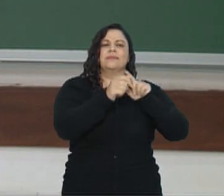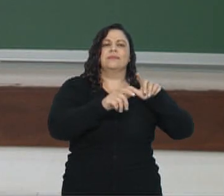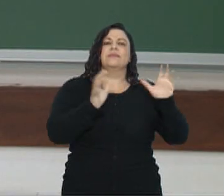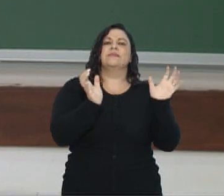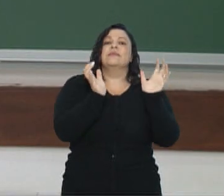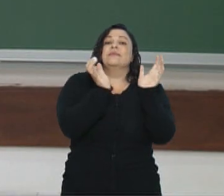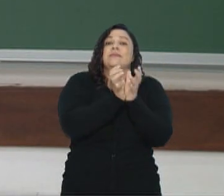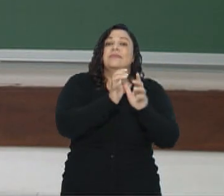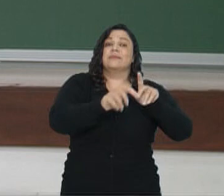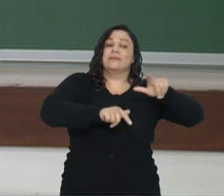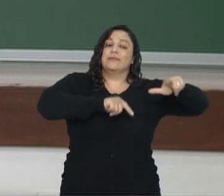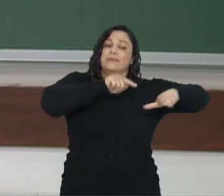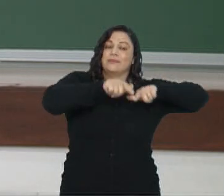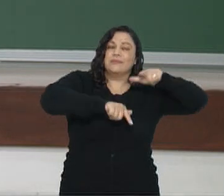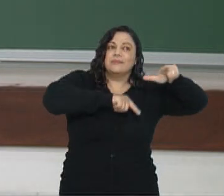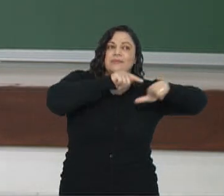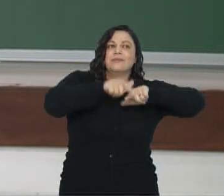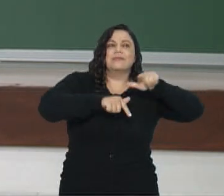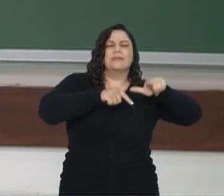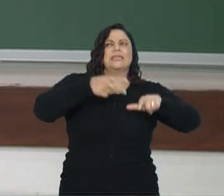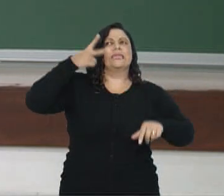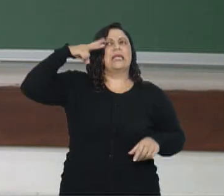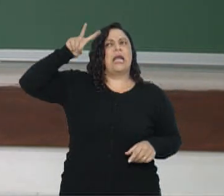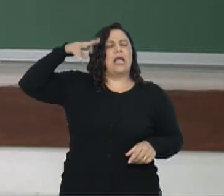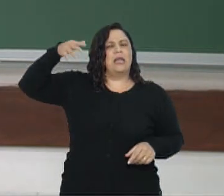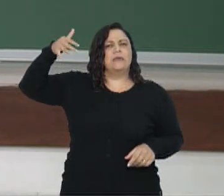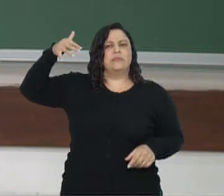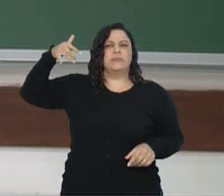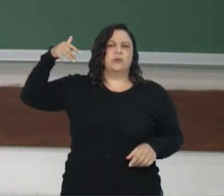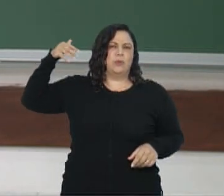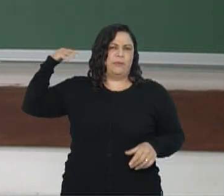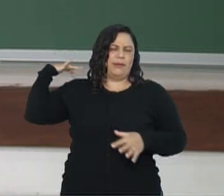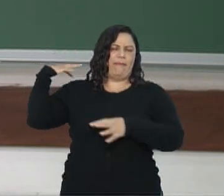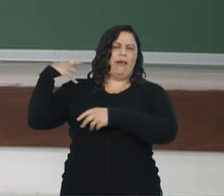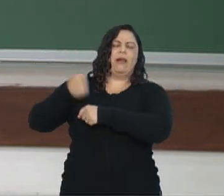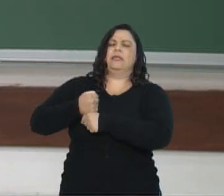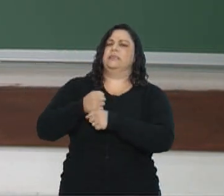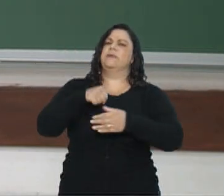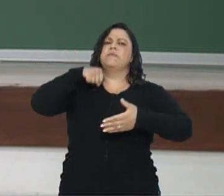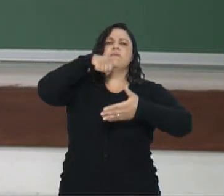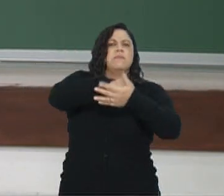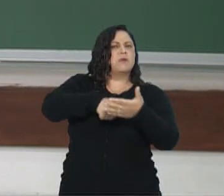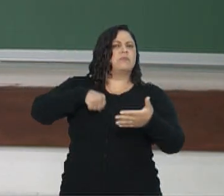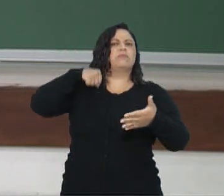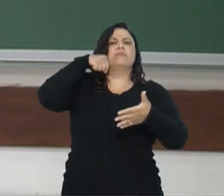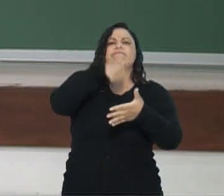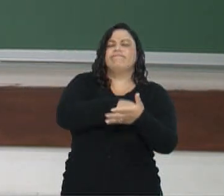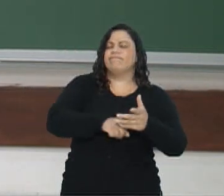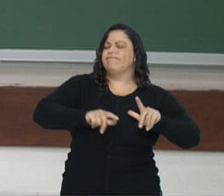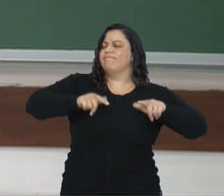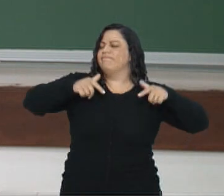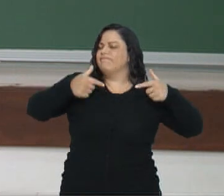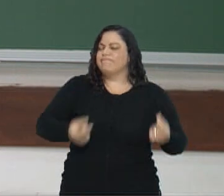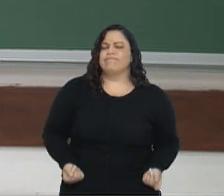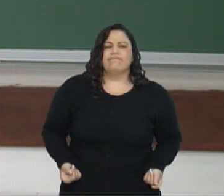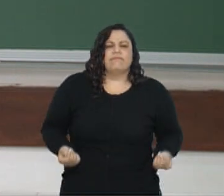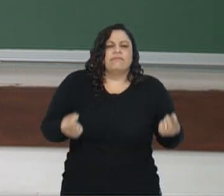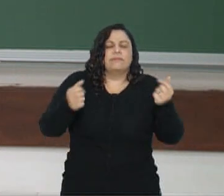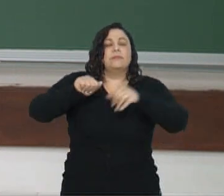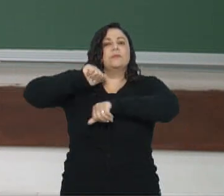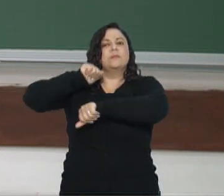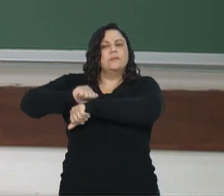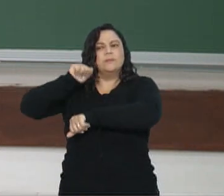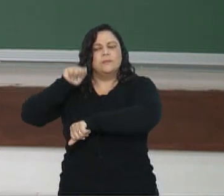eles vão defender que a história ela sempre teve uma luta entre ricos e pobres, poderosos e pessoas sem